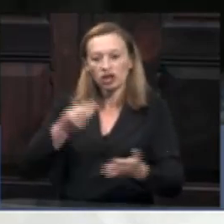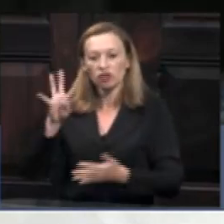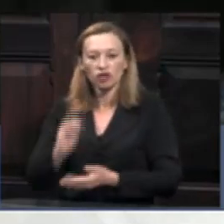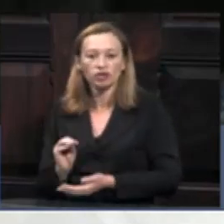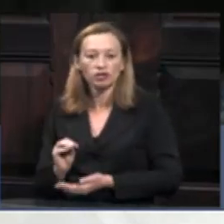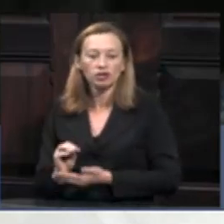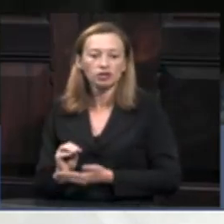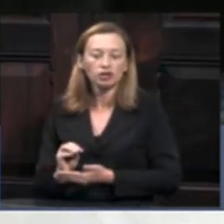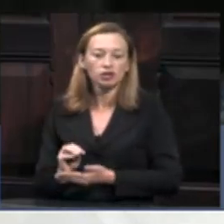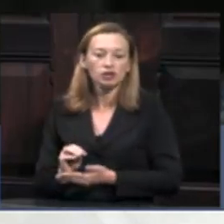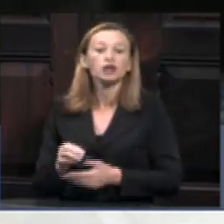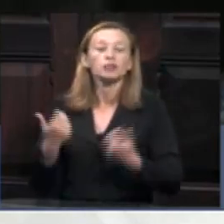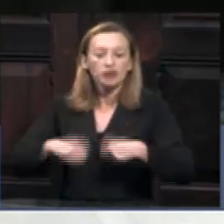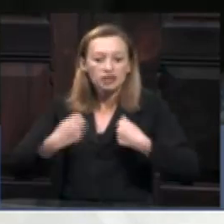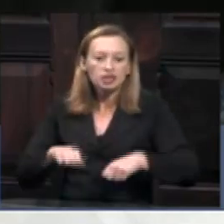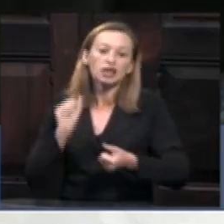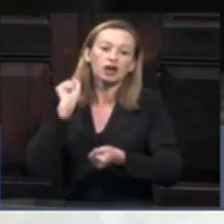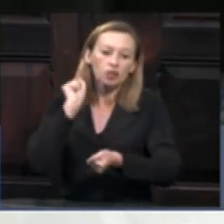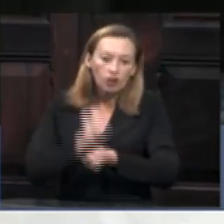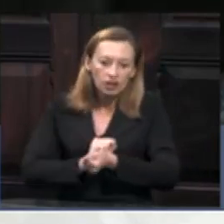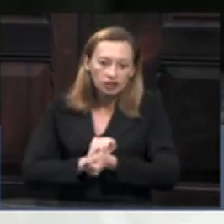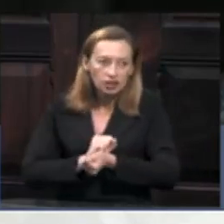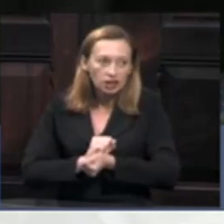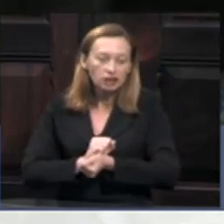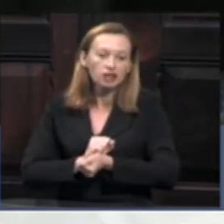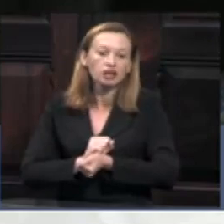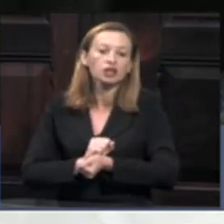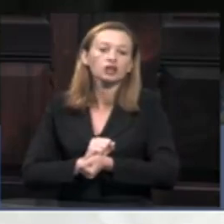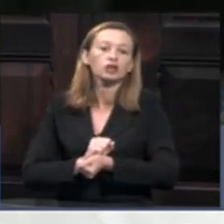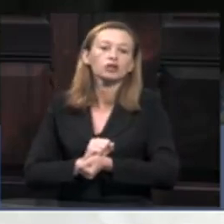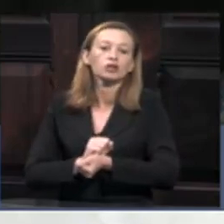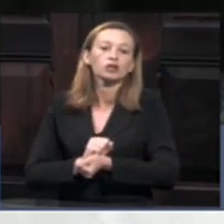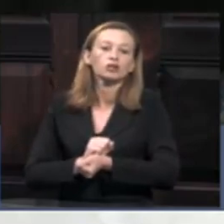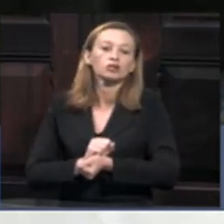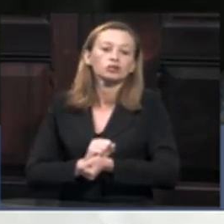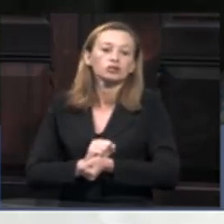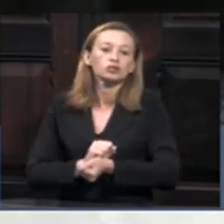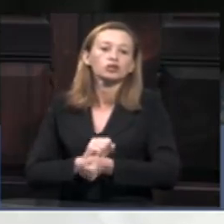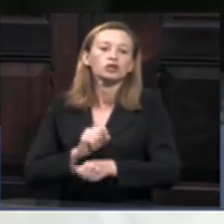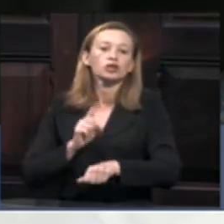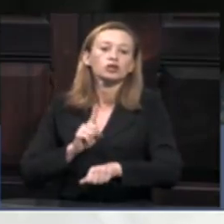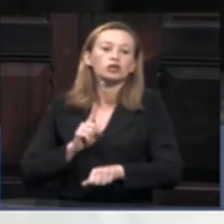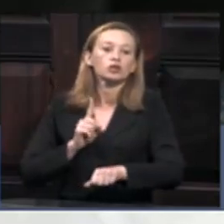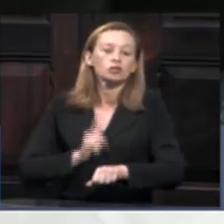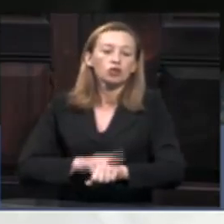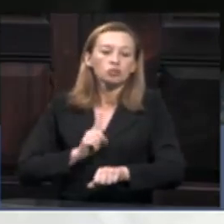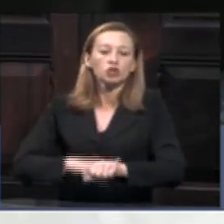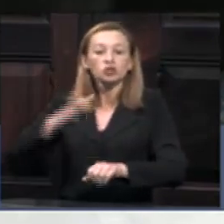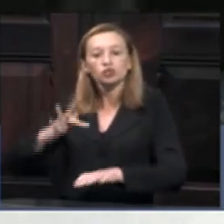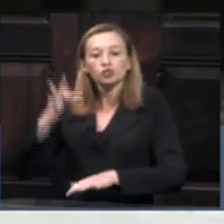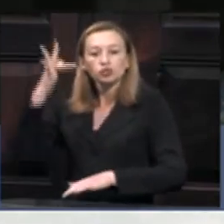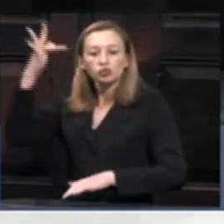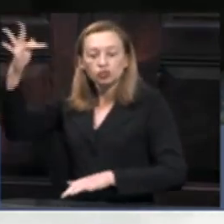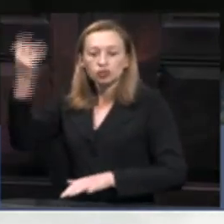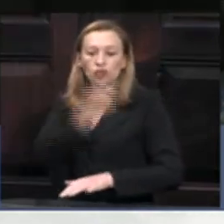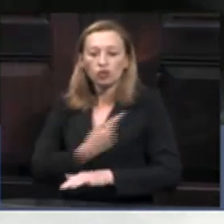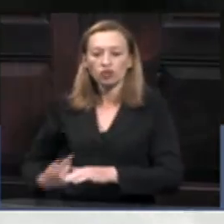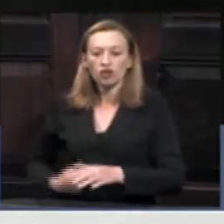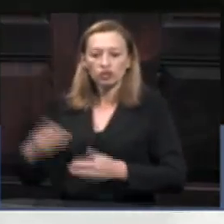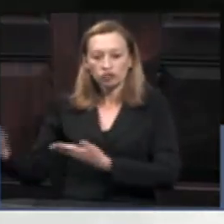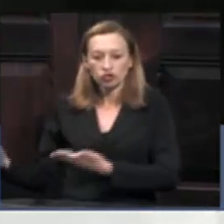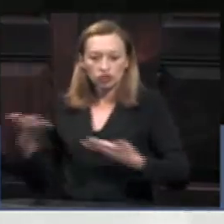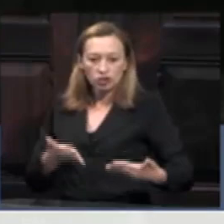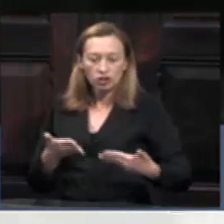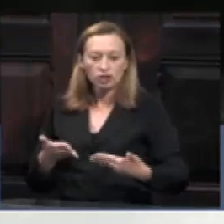veto, tem que aguardar a manifestação da base do futuro governo. Quem está orientando o